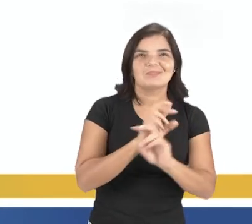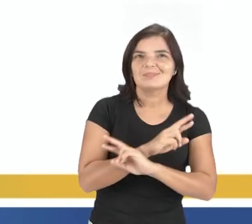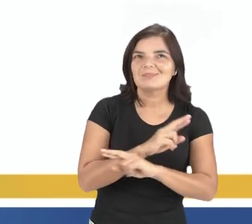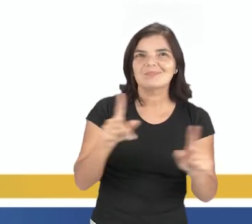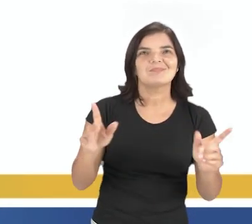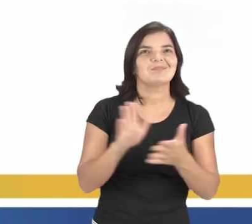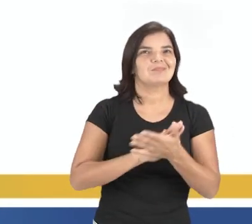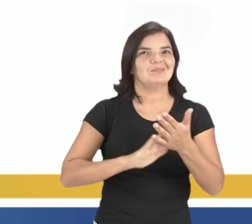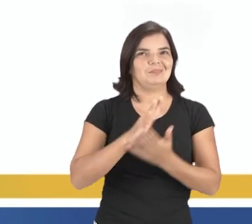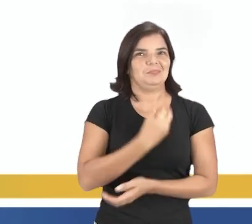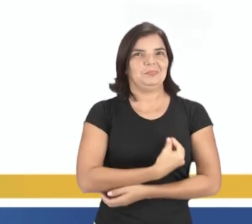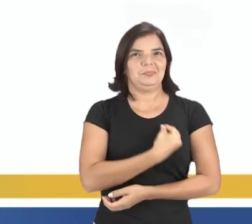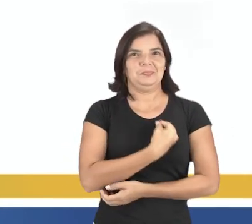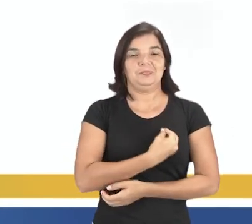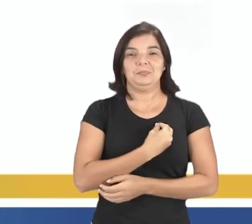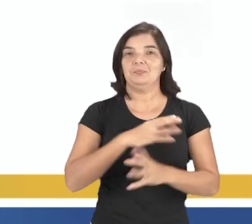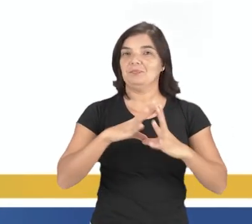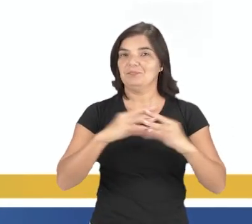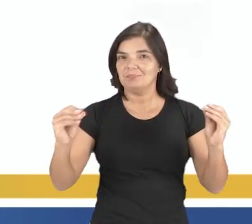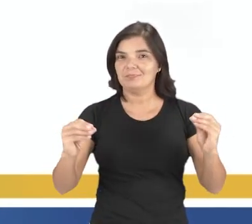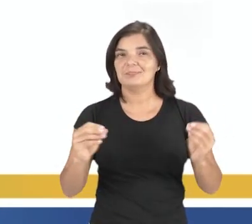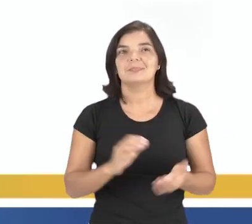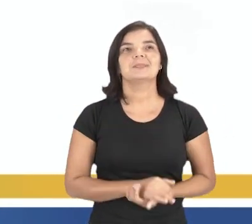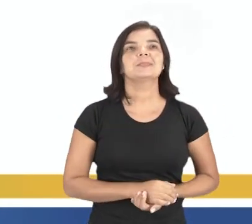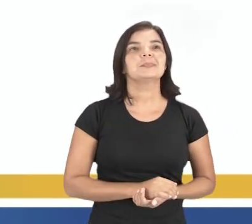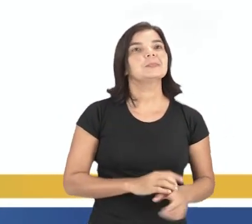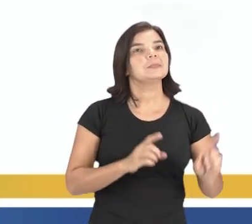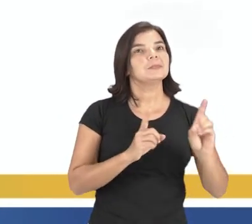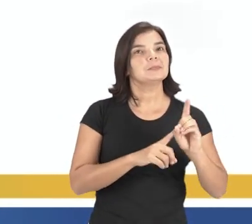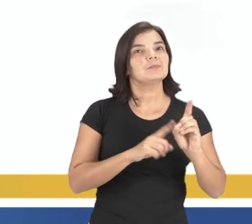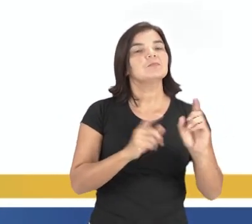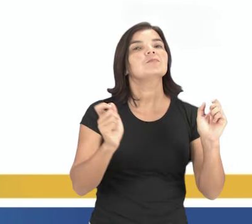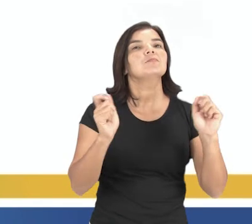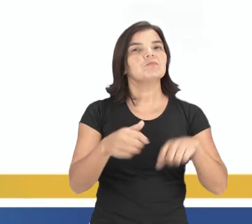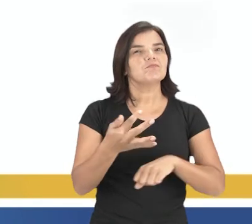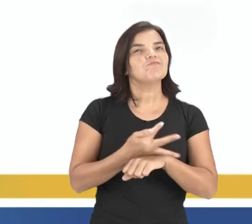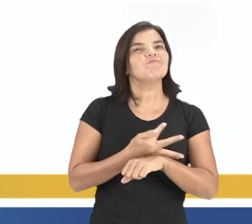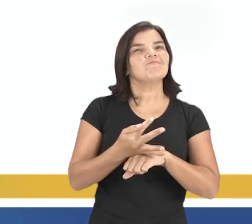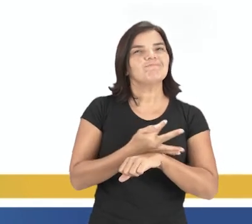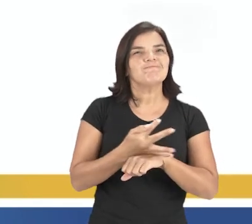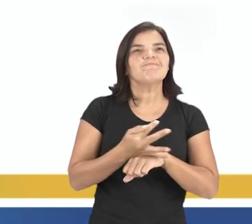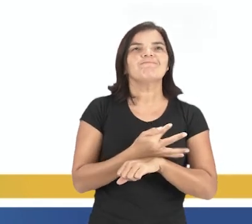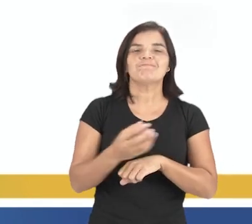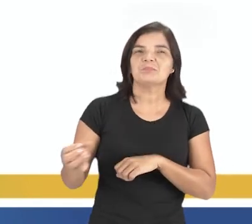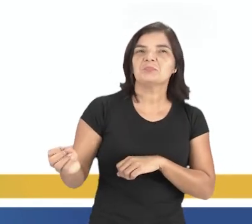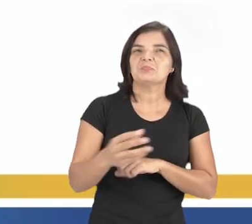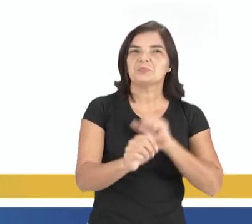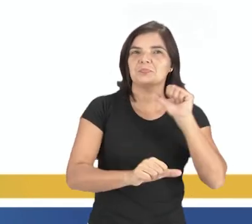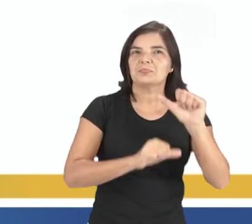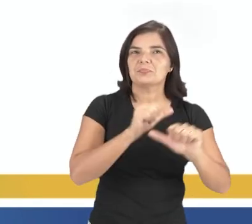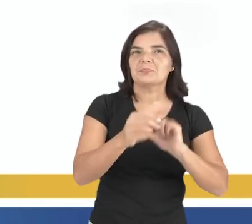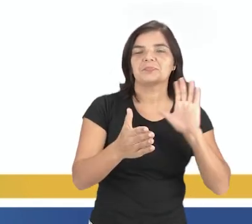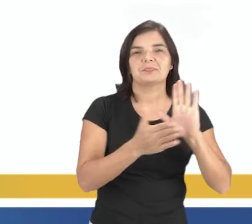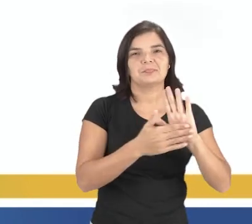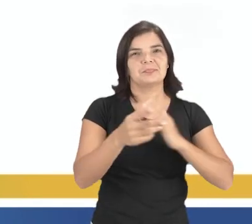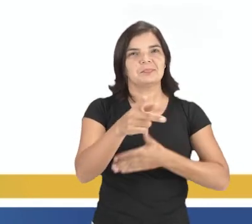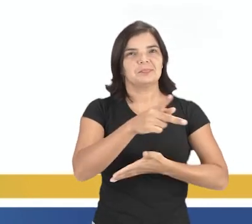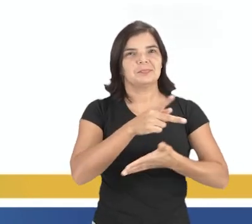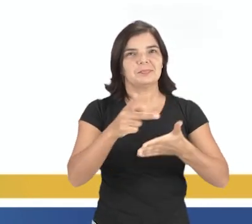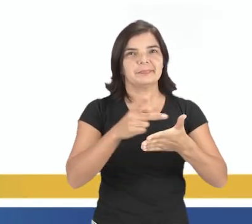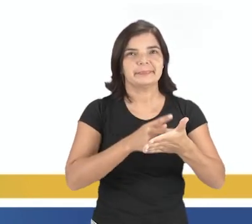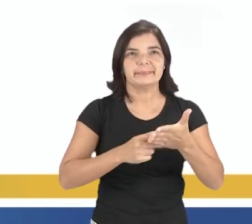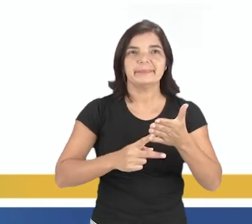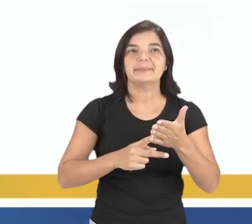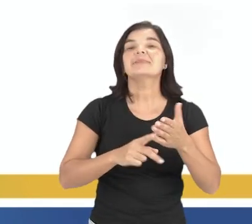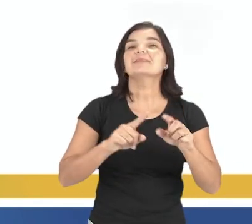fazer diferença no presente em que o tempo evapora? D. A possibilidade de resistir está ligada à renovação e transformação